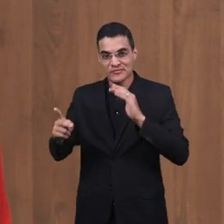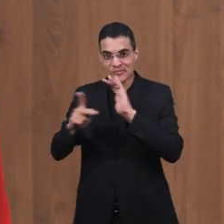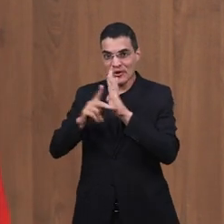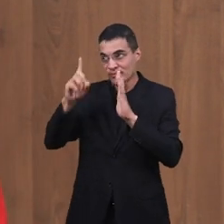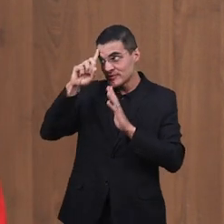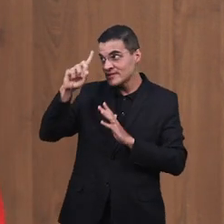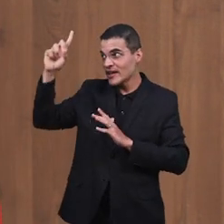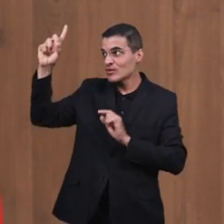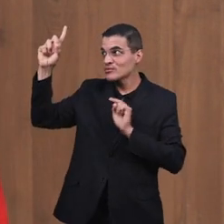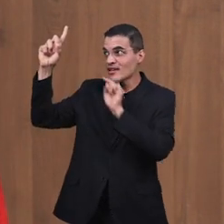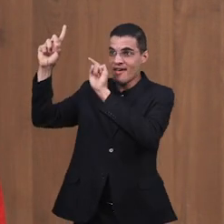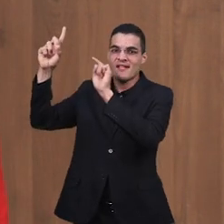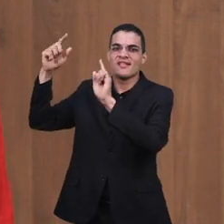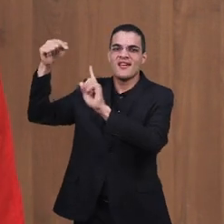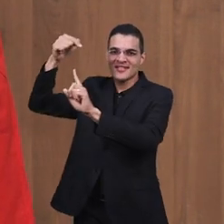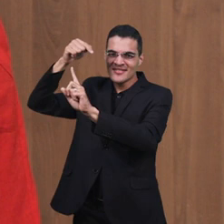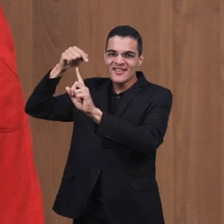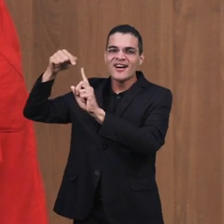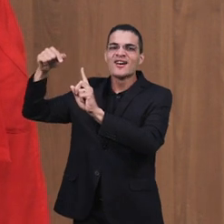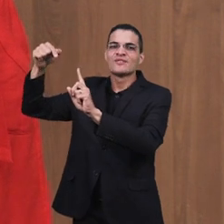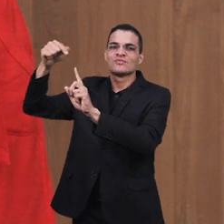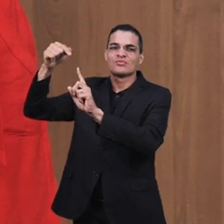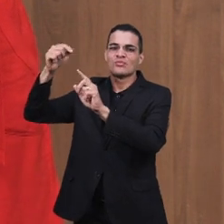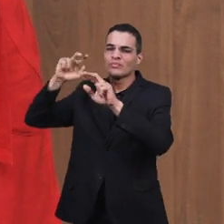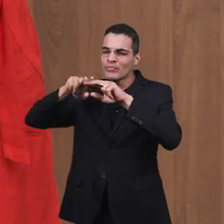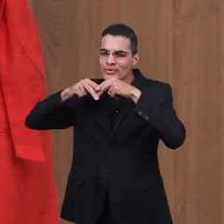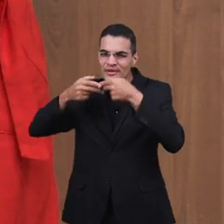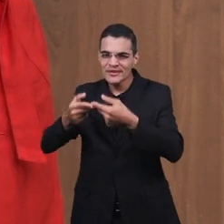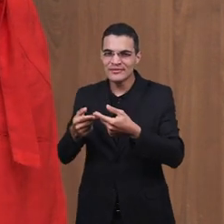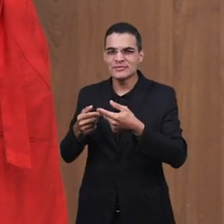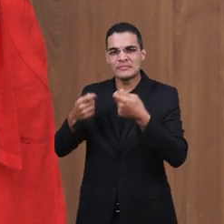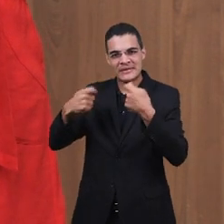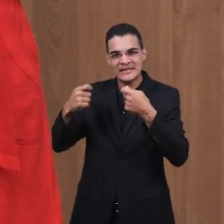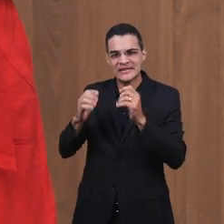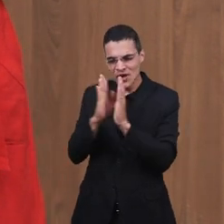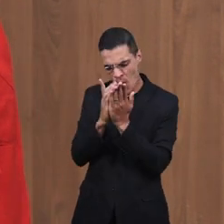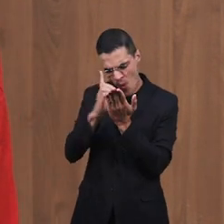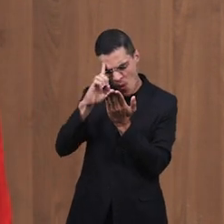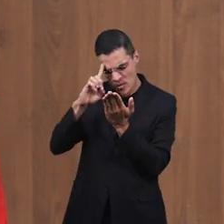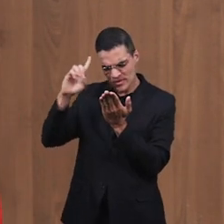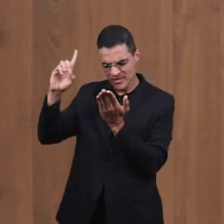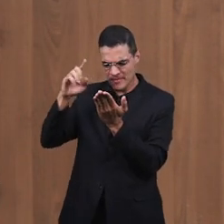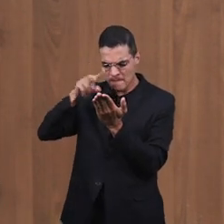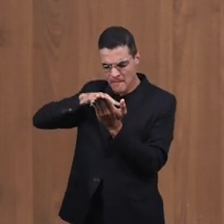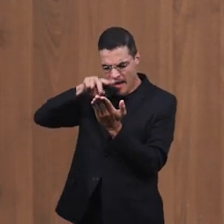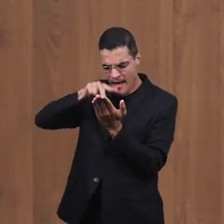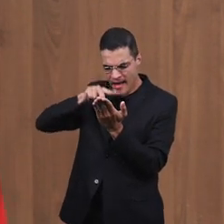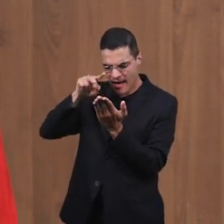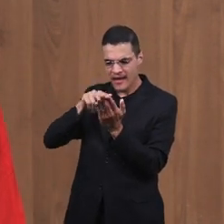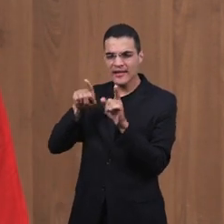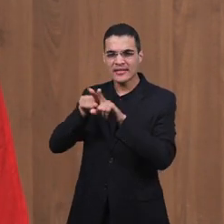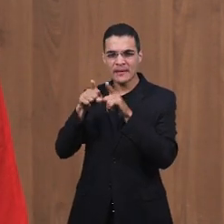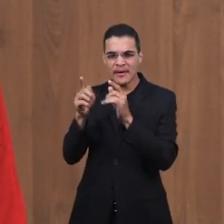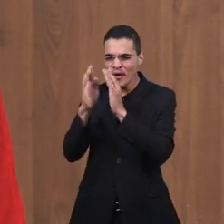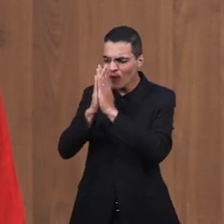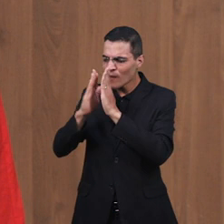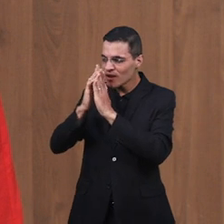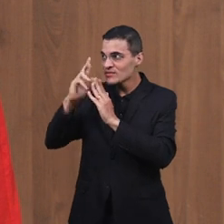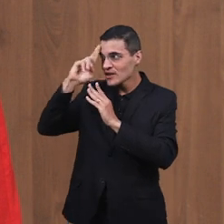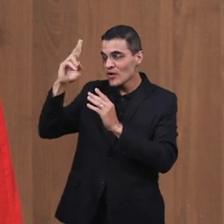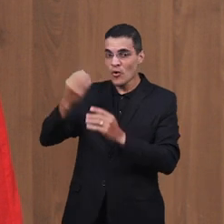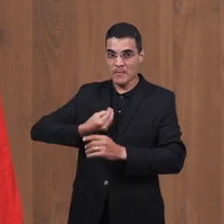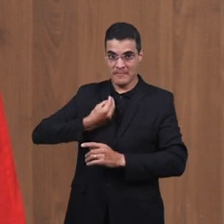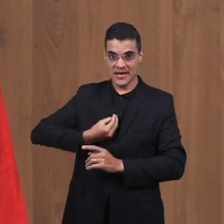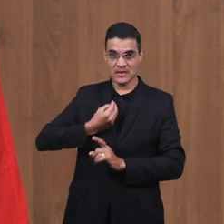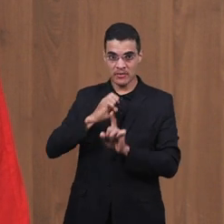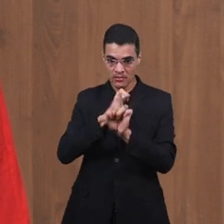santo. Então vamos ser fiéis ao Senhor, orando, lendo a Bíblia, participando com a